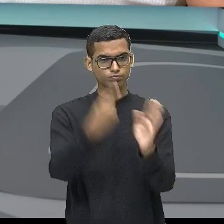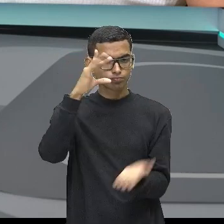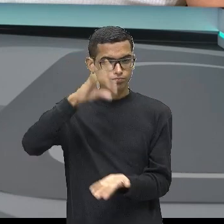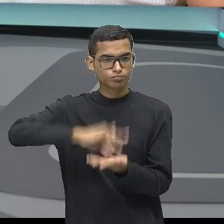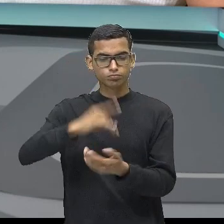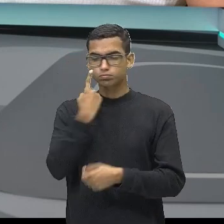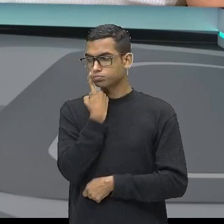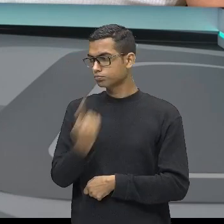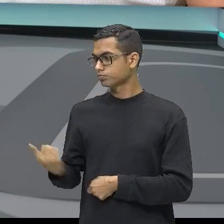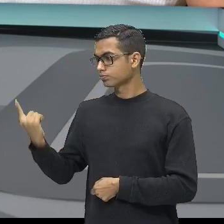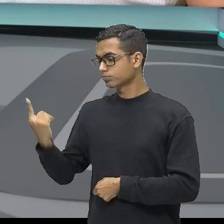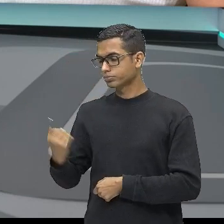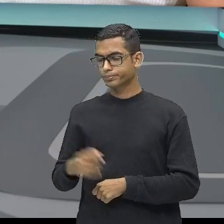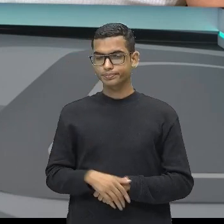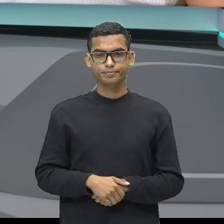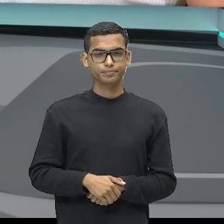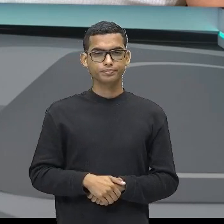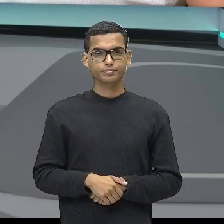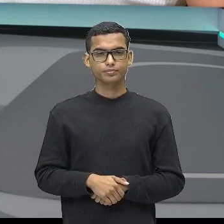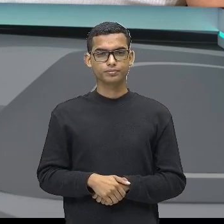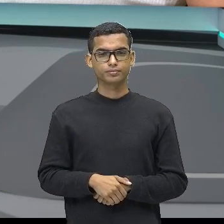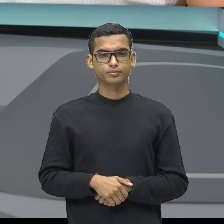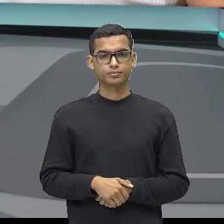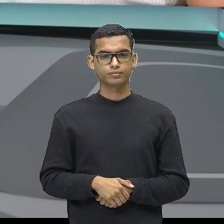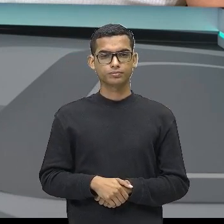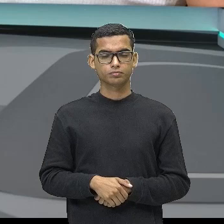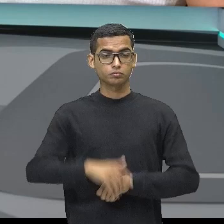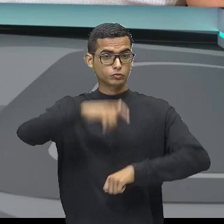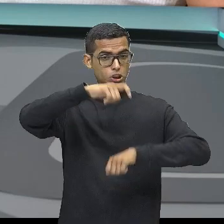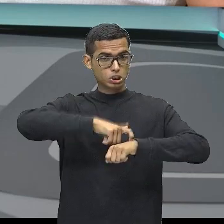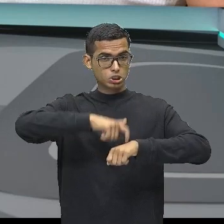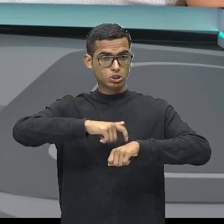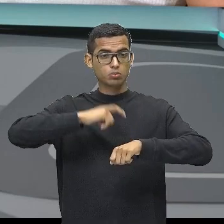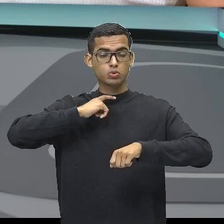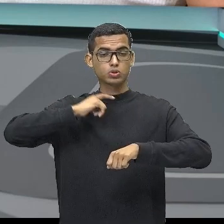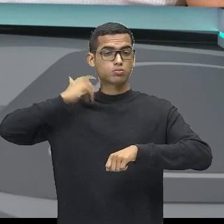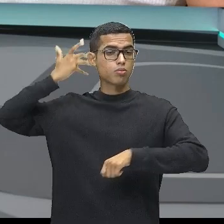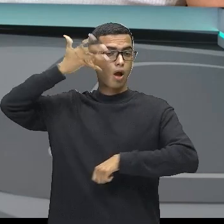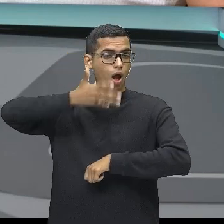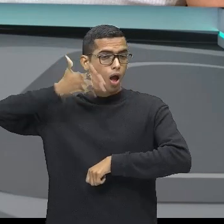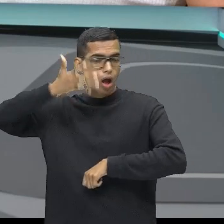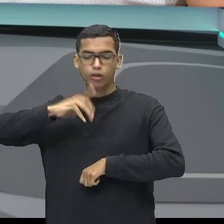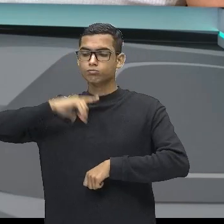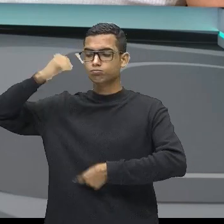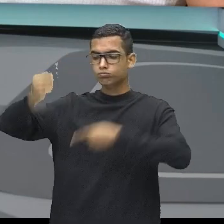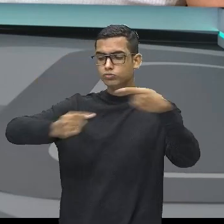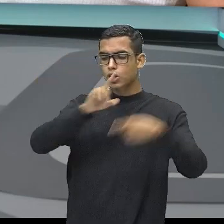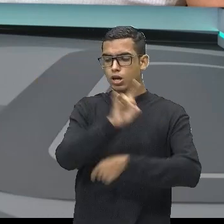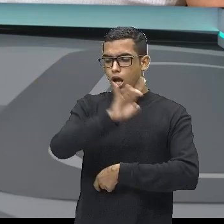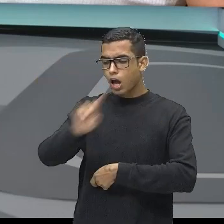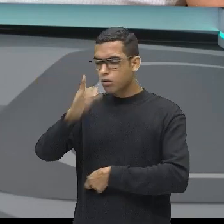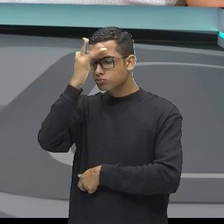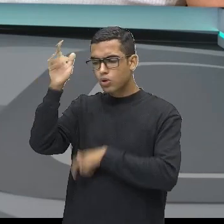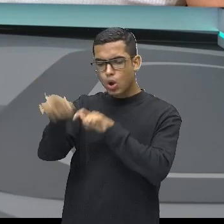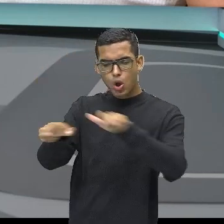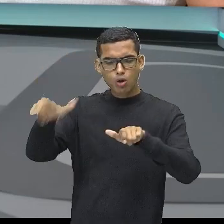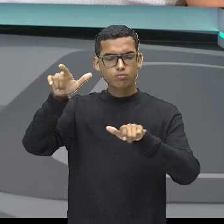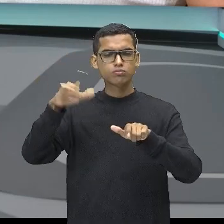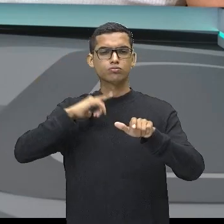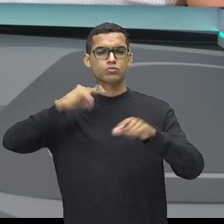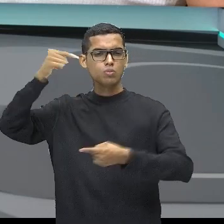só, respeito ao turno de fala de cada debatedor. O que é um turno de fala, gente? Então, percebo que em textos que